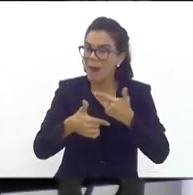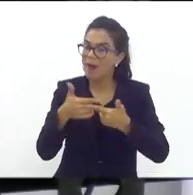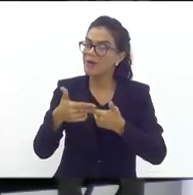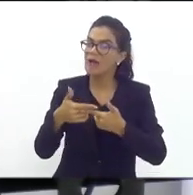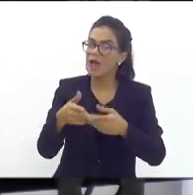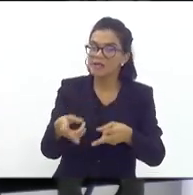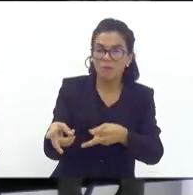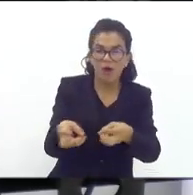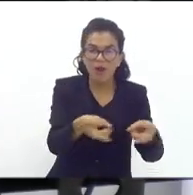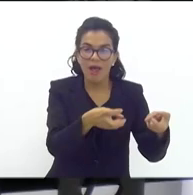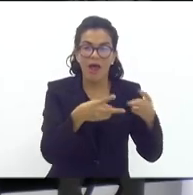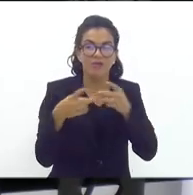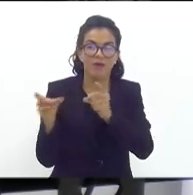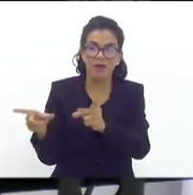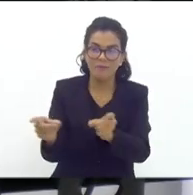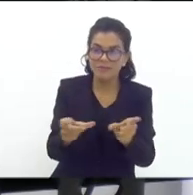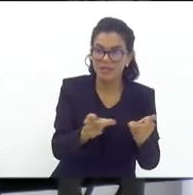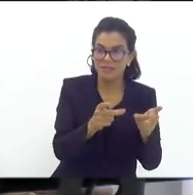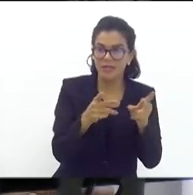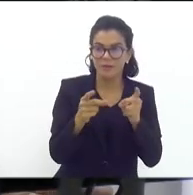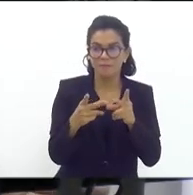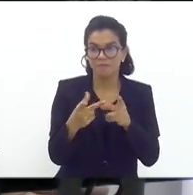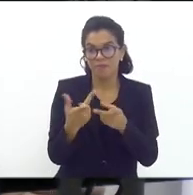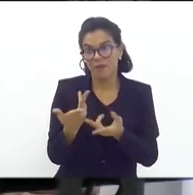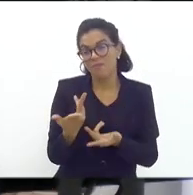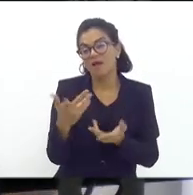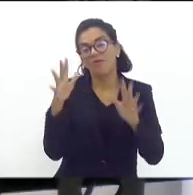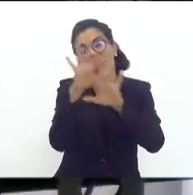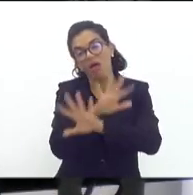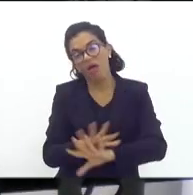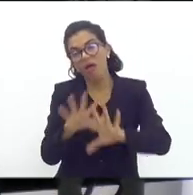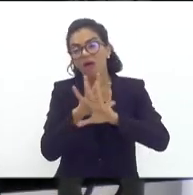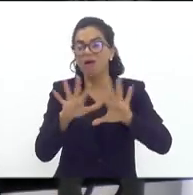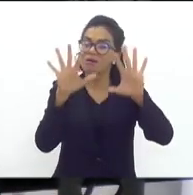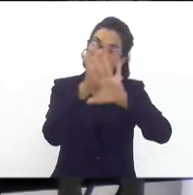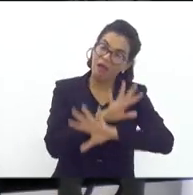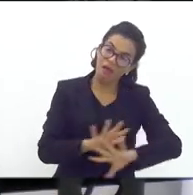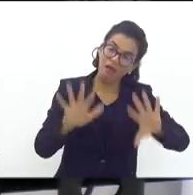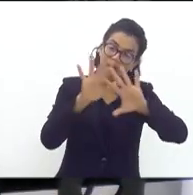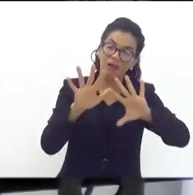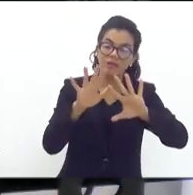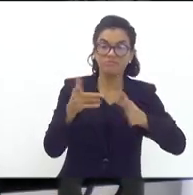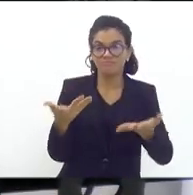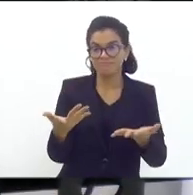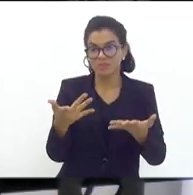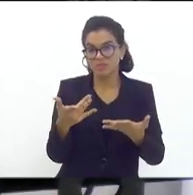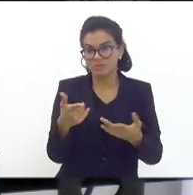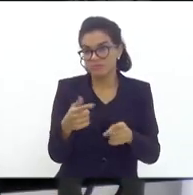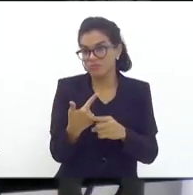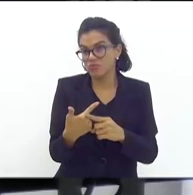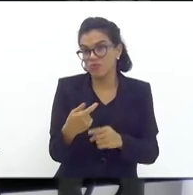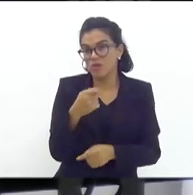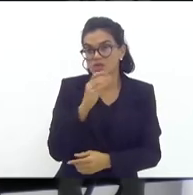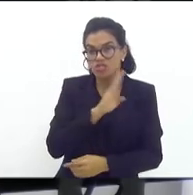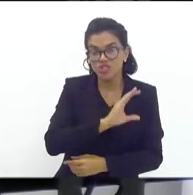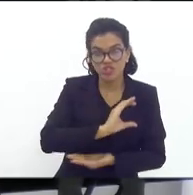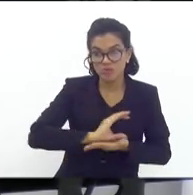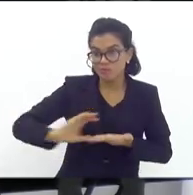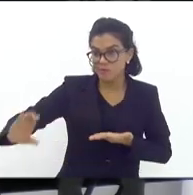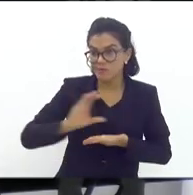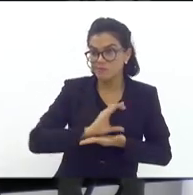ou comercializado a partir do momento que fica no estracismo e com manto a frente desse diretamente pra genésia